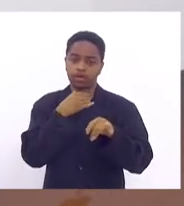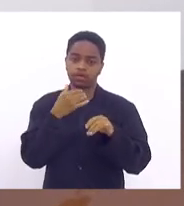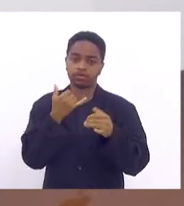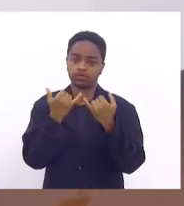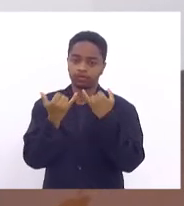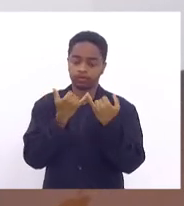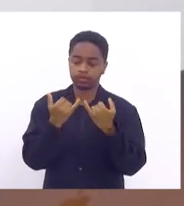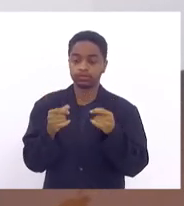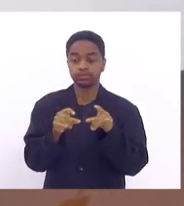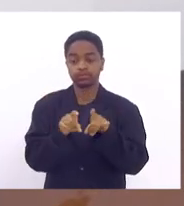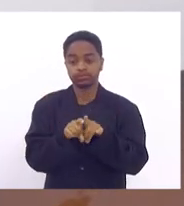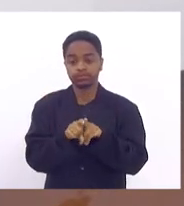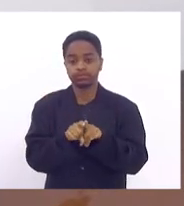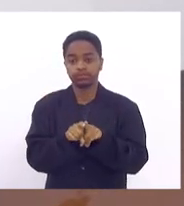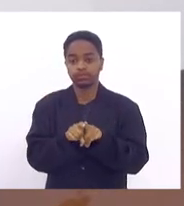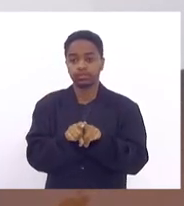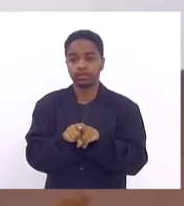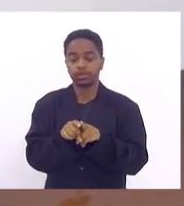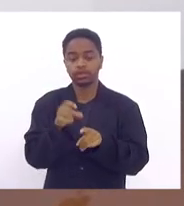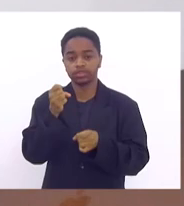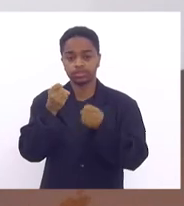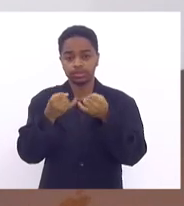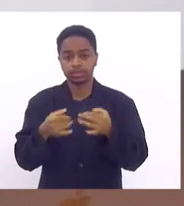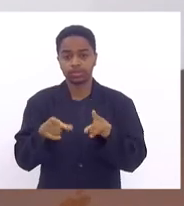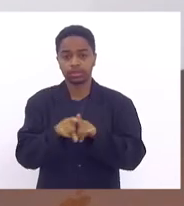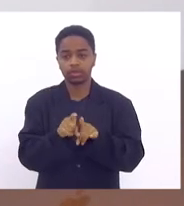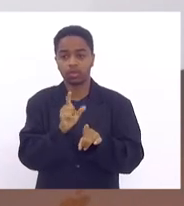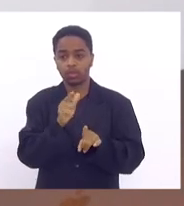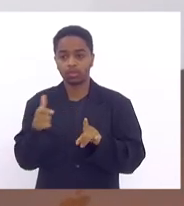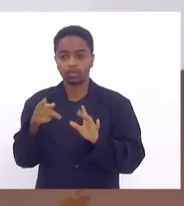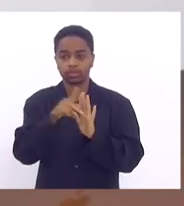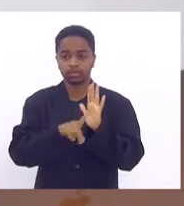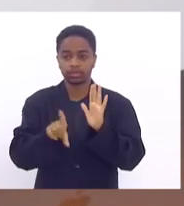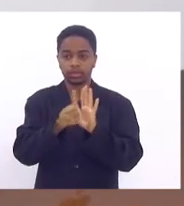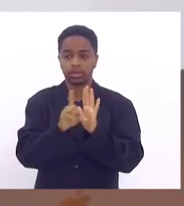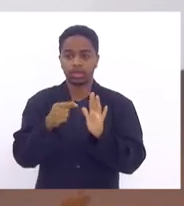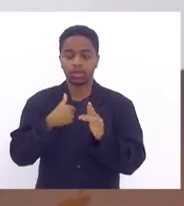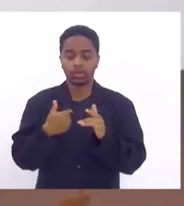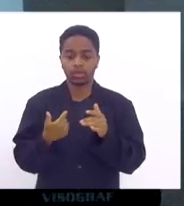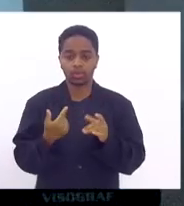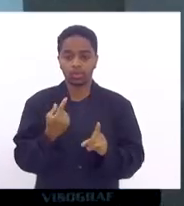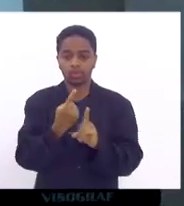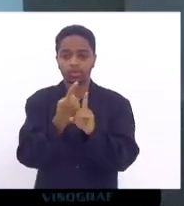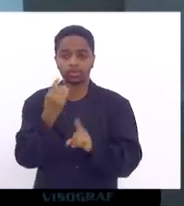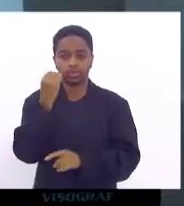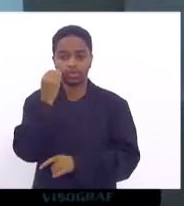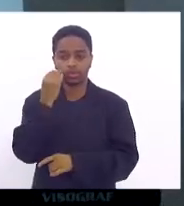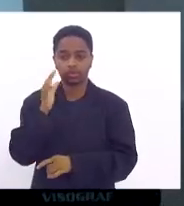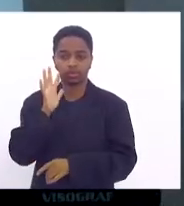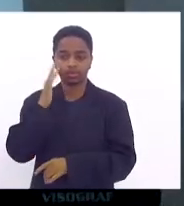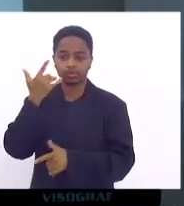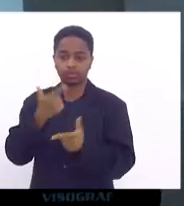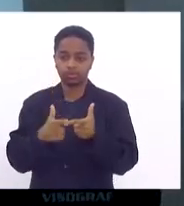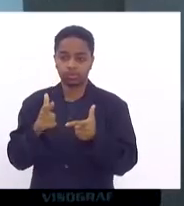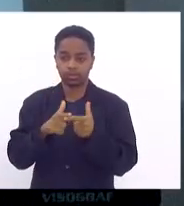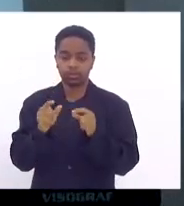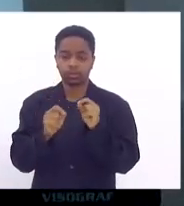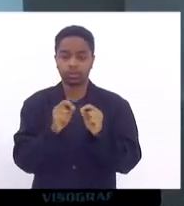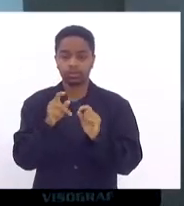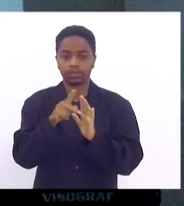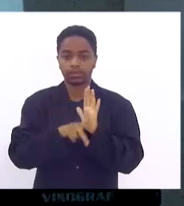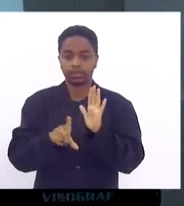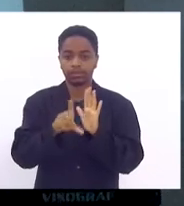né Essa é a justificação e um outro PL que eu também encontrei tentando resolver esse problema foi esse PL